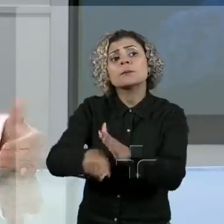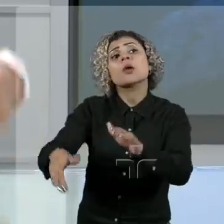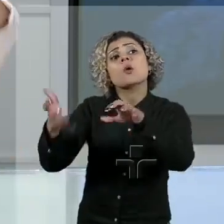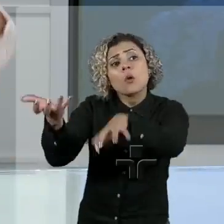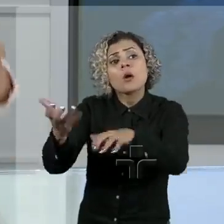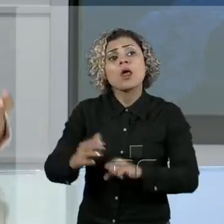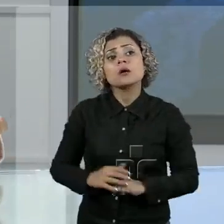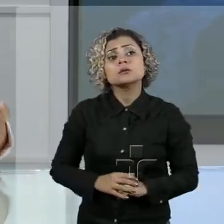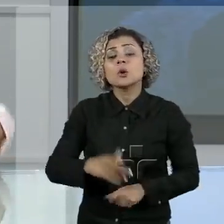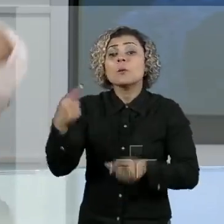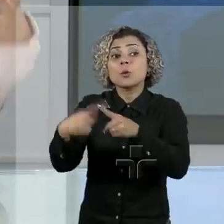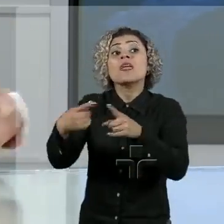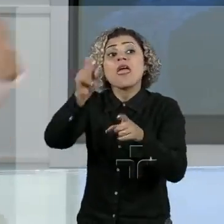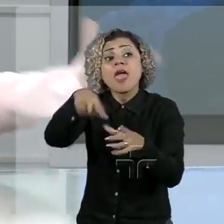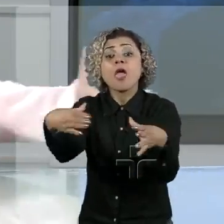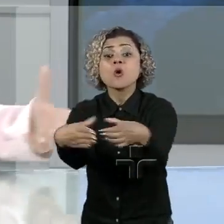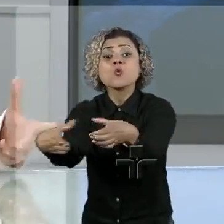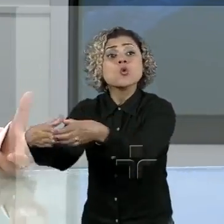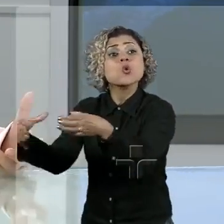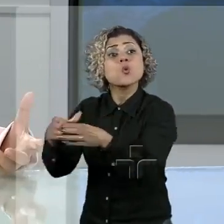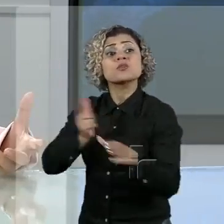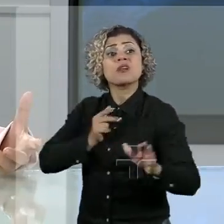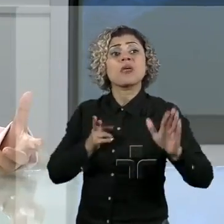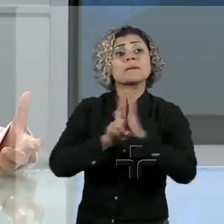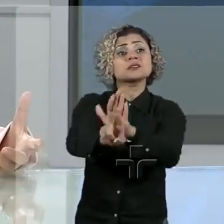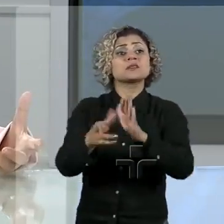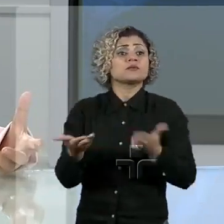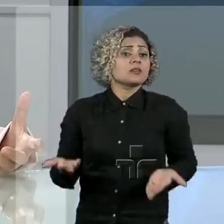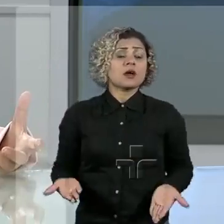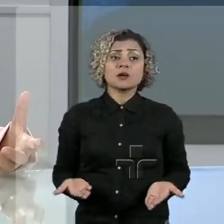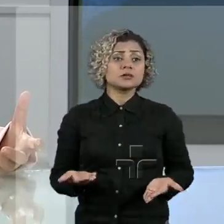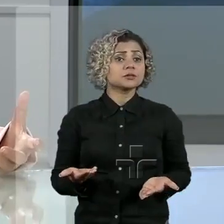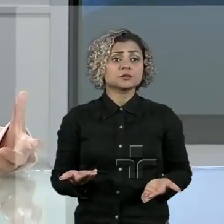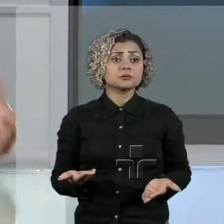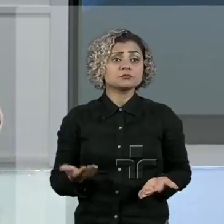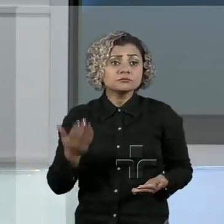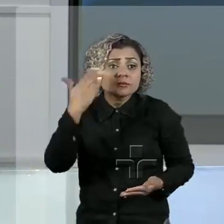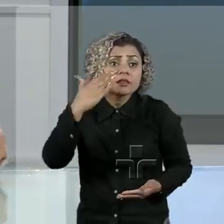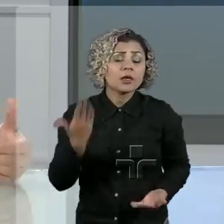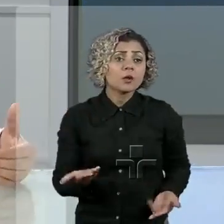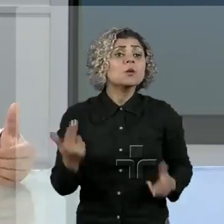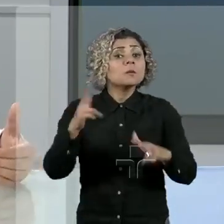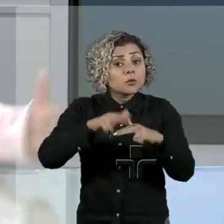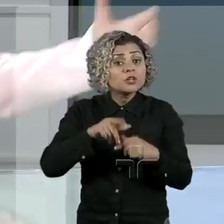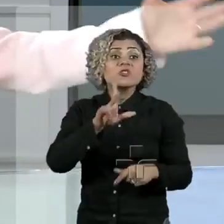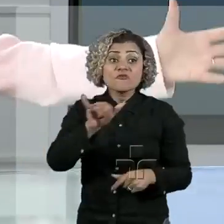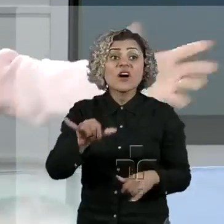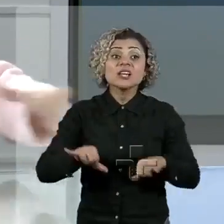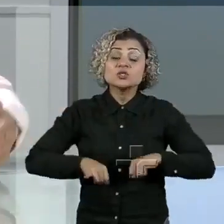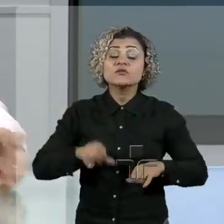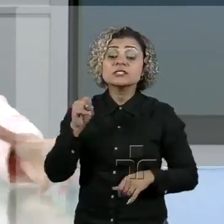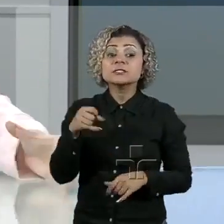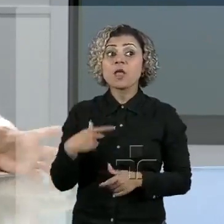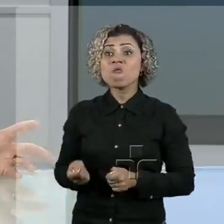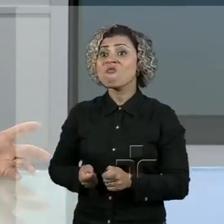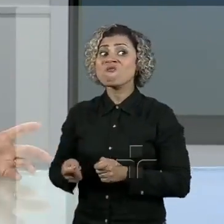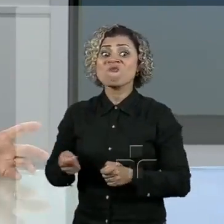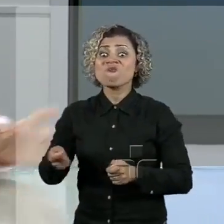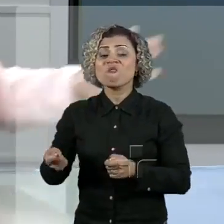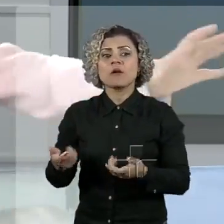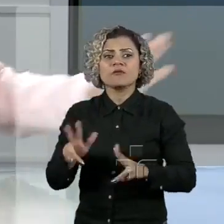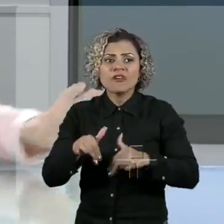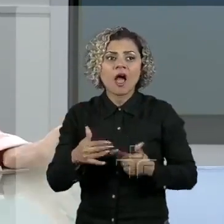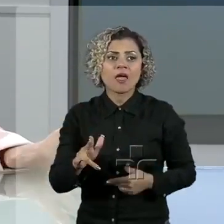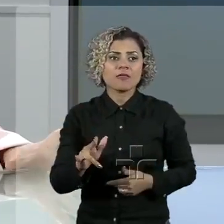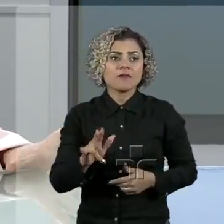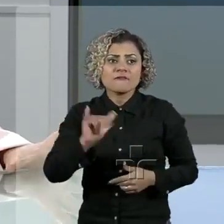Congresso, porque são grupos que têm representatividade, entendeu? Então, vai doer. Agora,